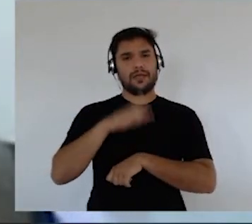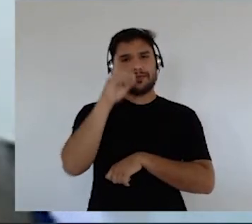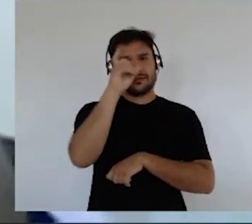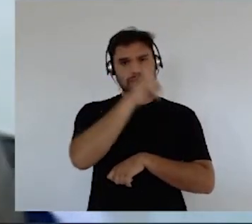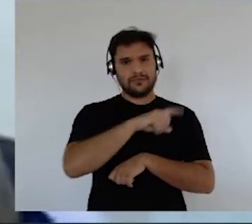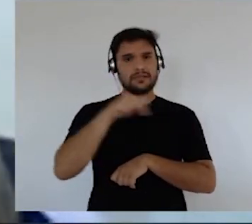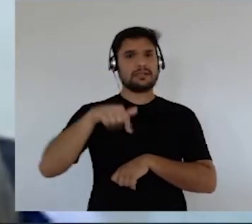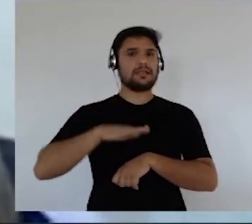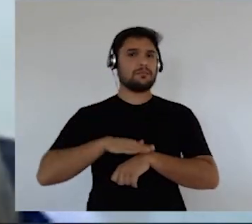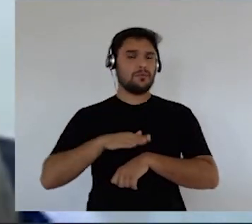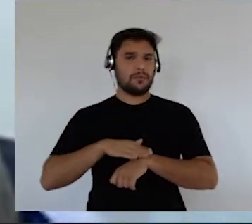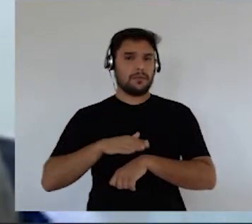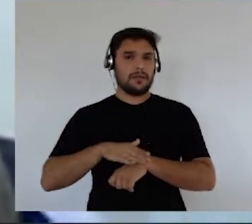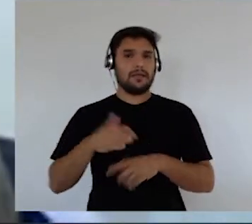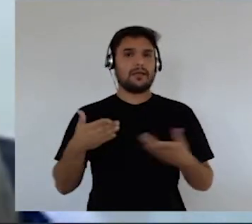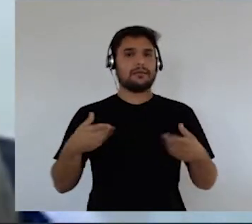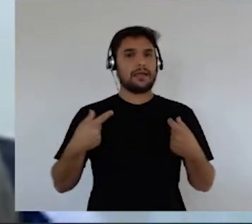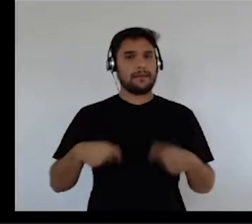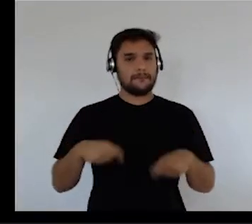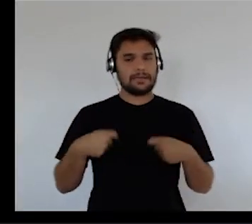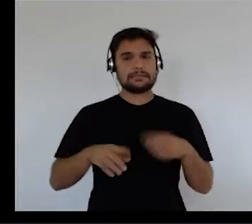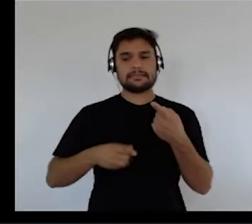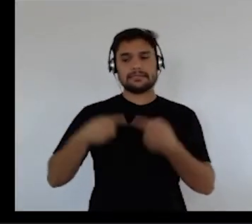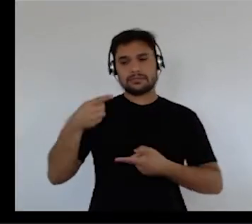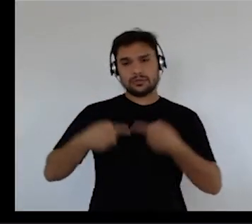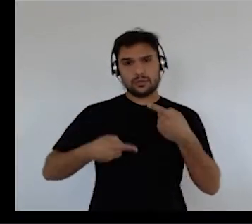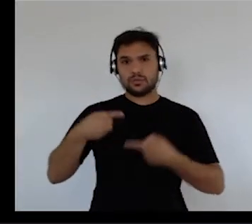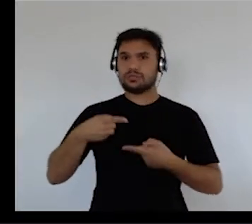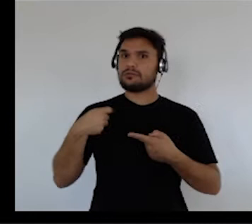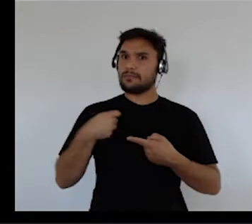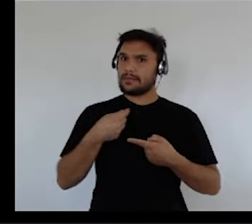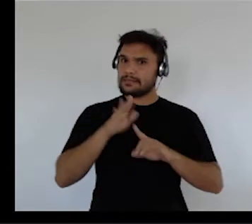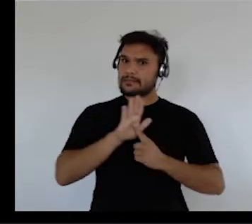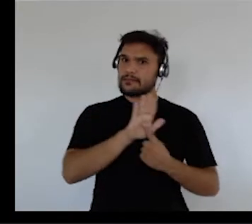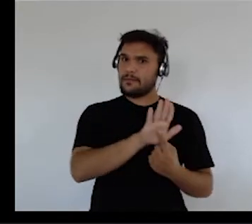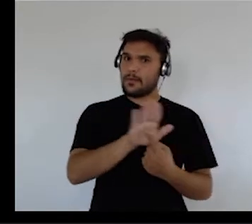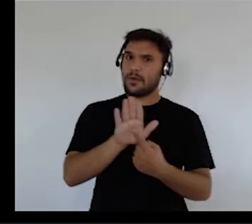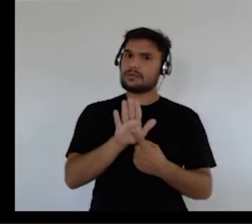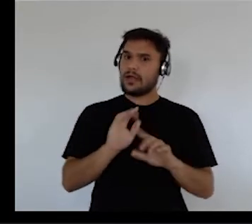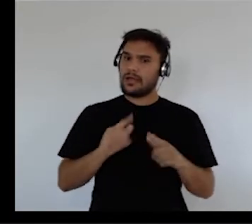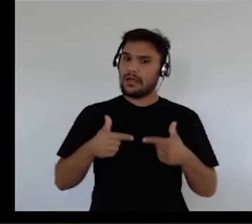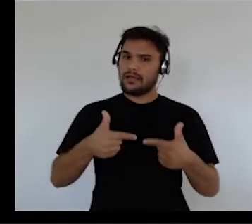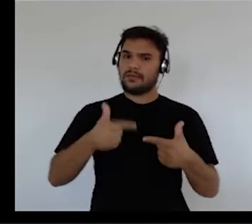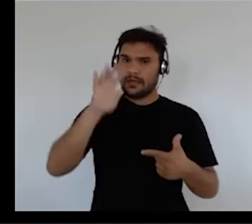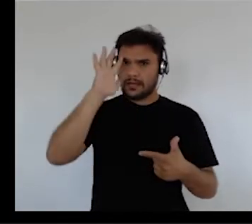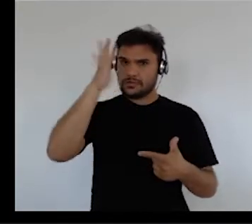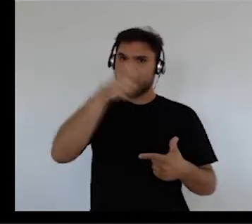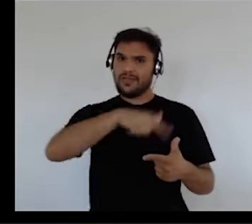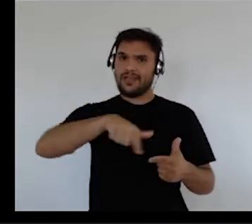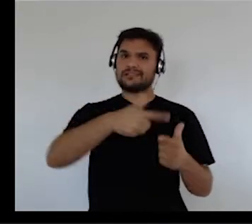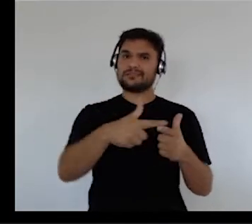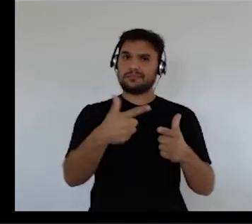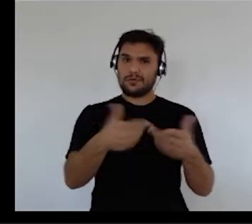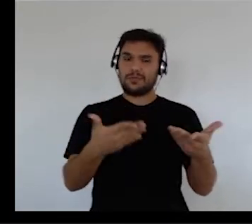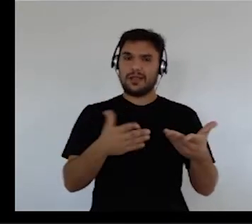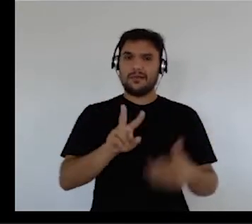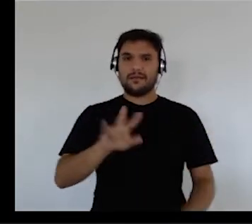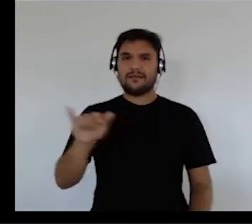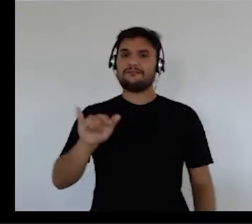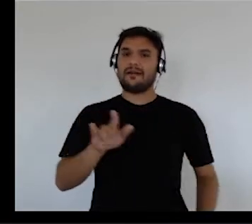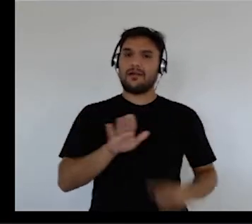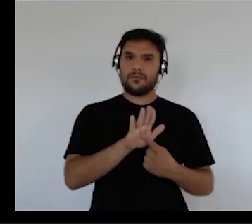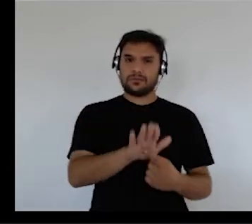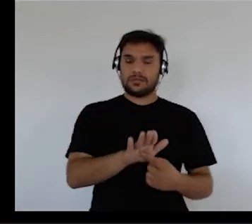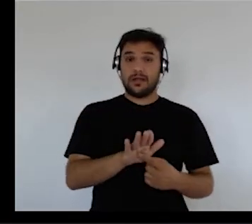nesse momento e precisa sim, ser discutido, precisa ser falado, ser enfrentados todas as dificuldades e problemas que vamos